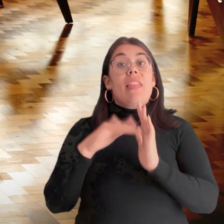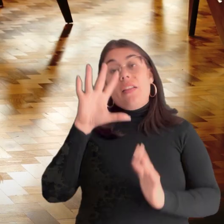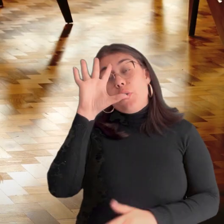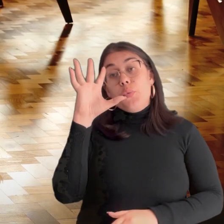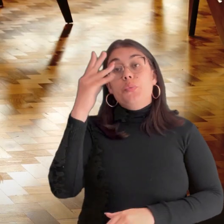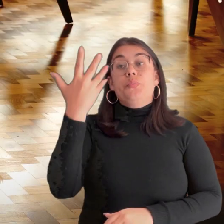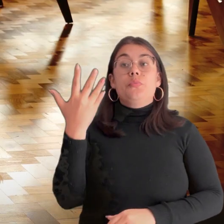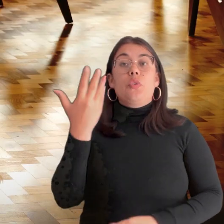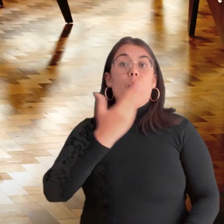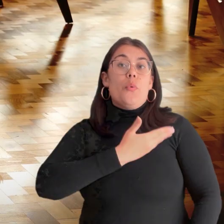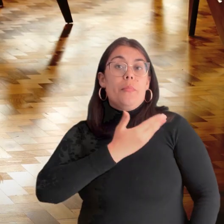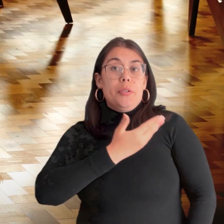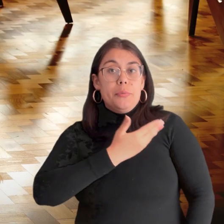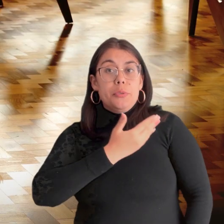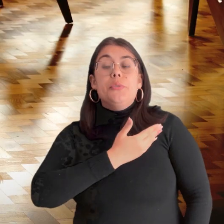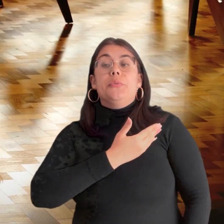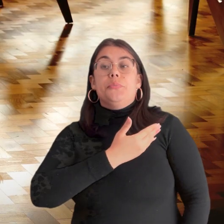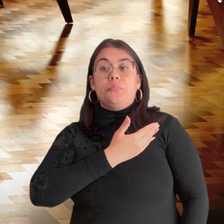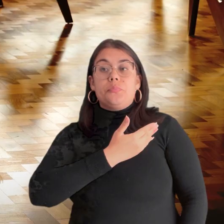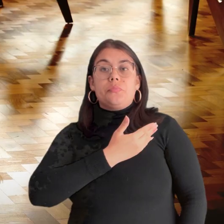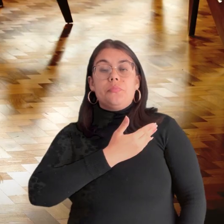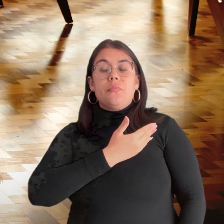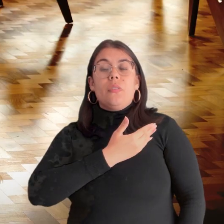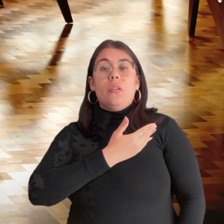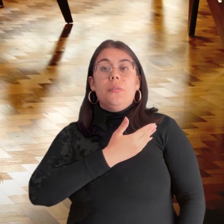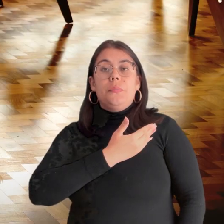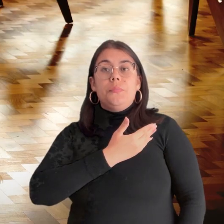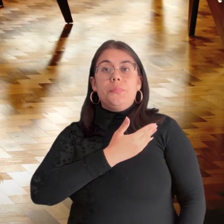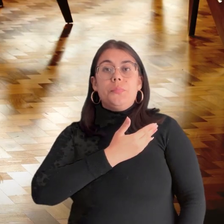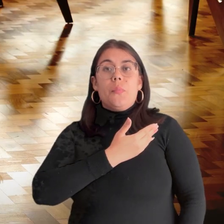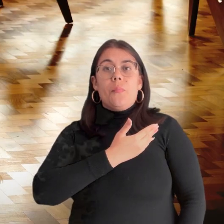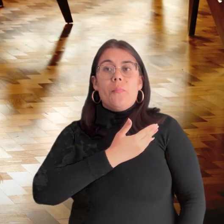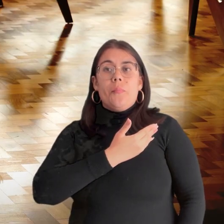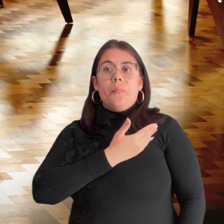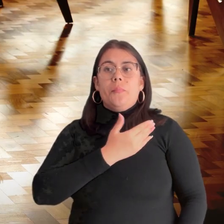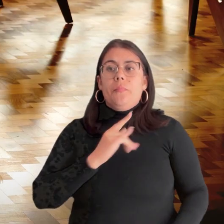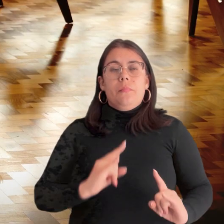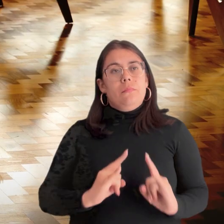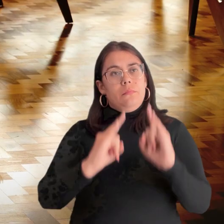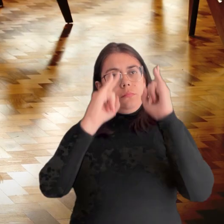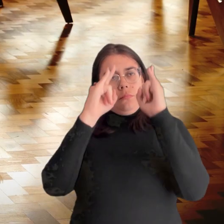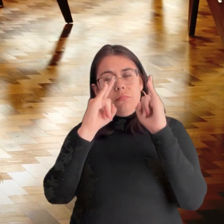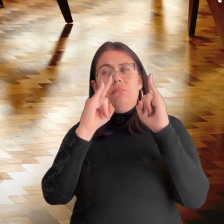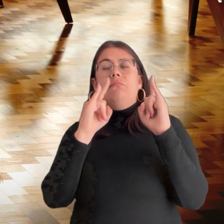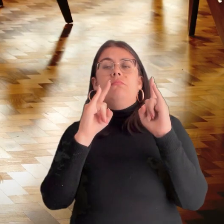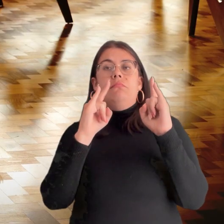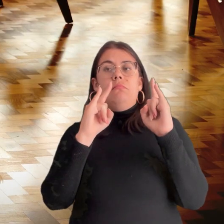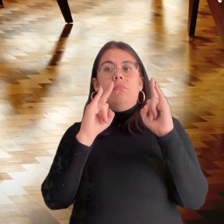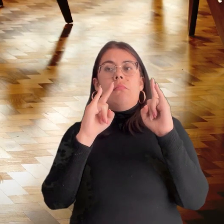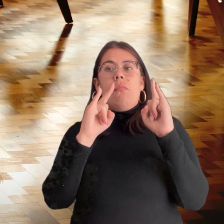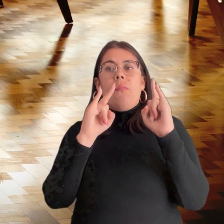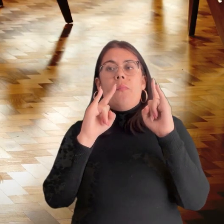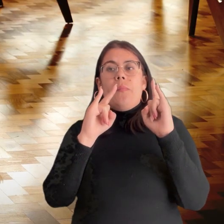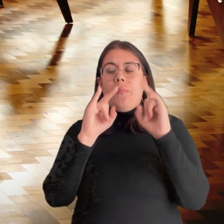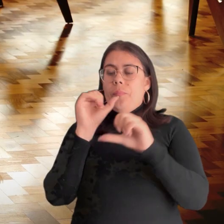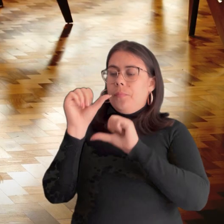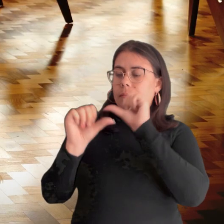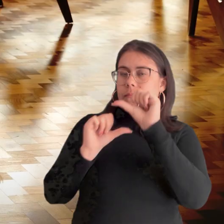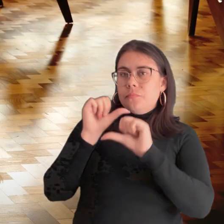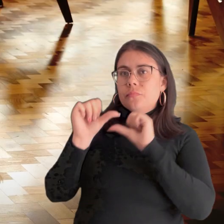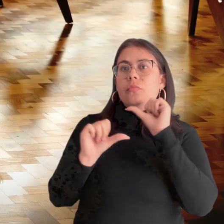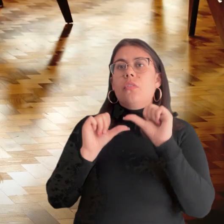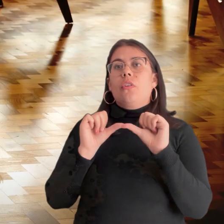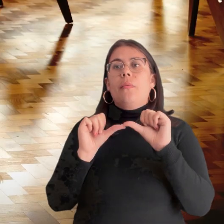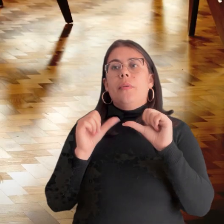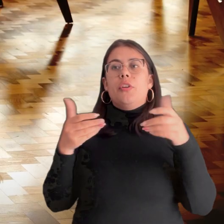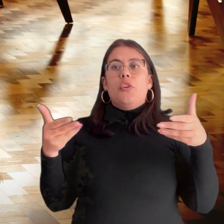dos prédios, falou, olha, eu aqui me transformei no síndico com essa missão de reformar o